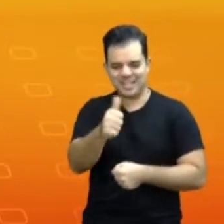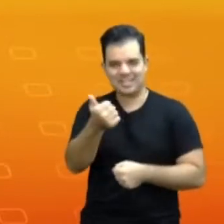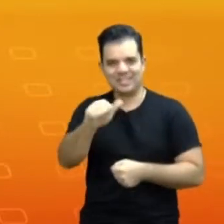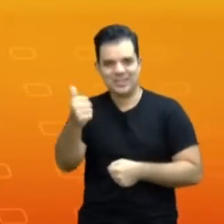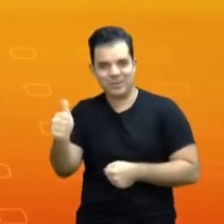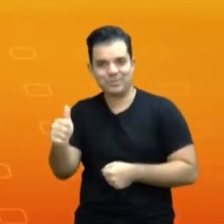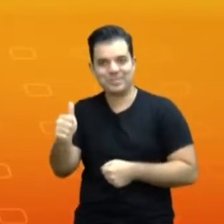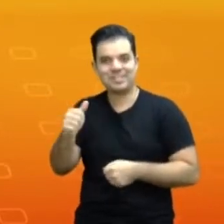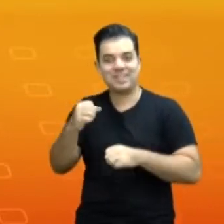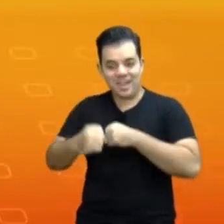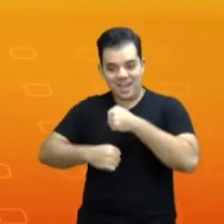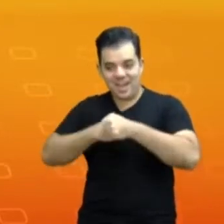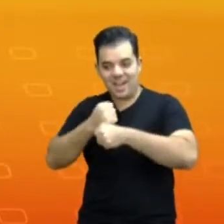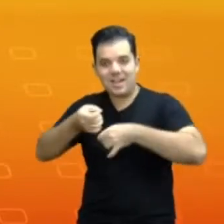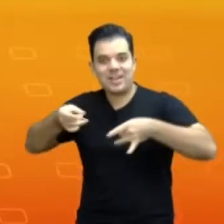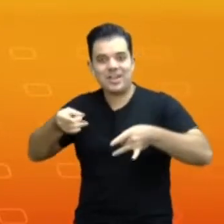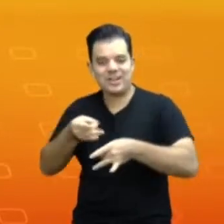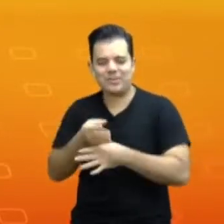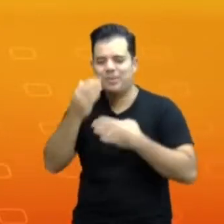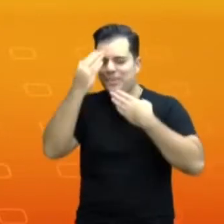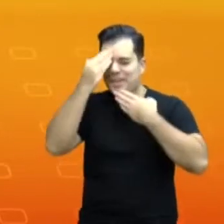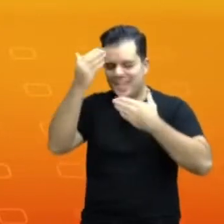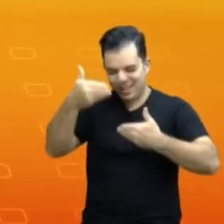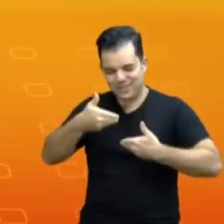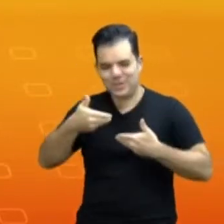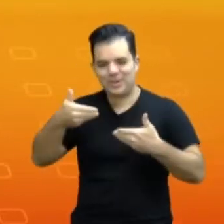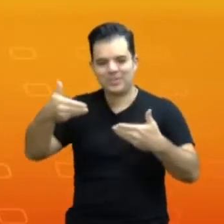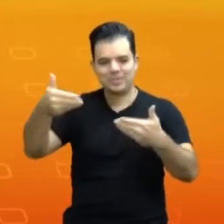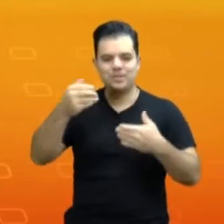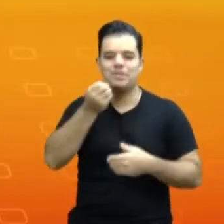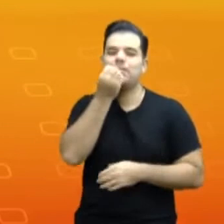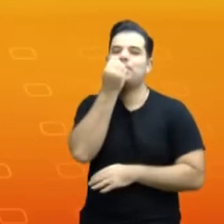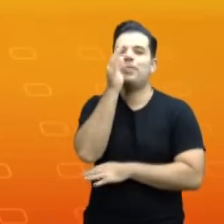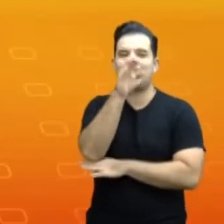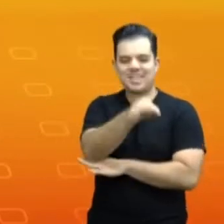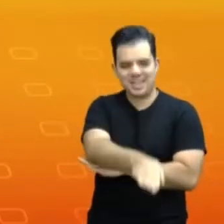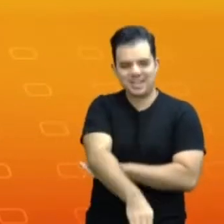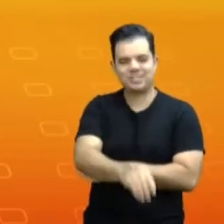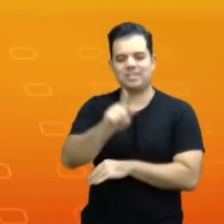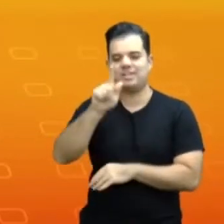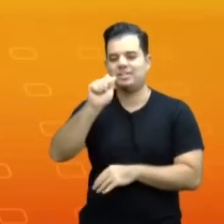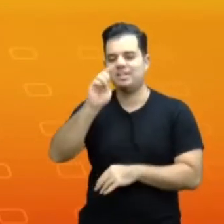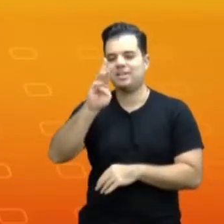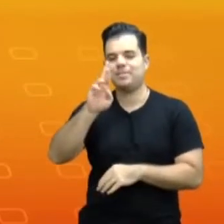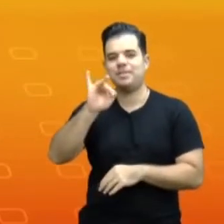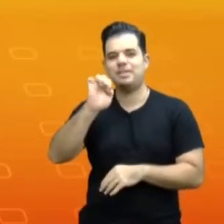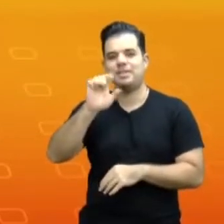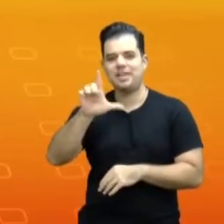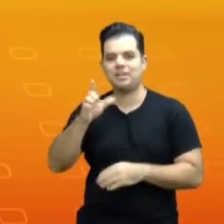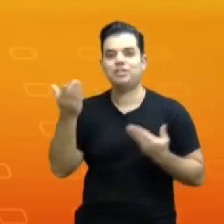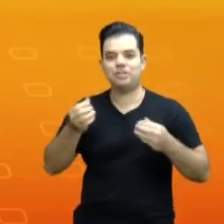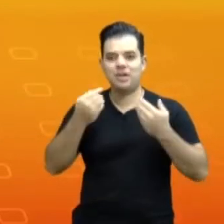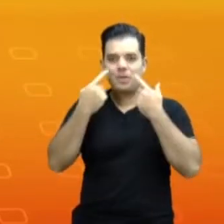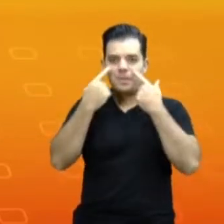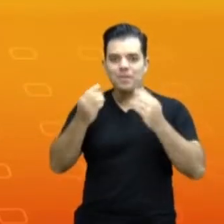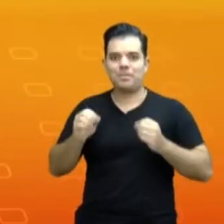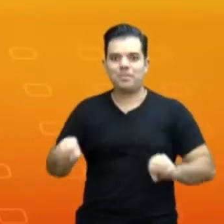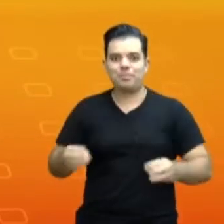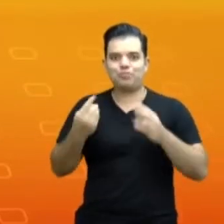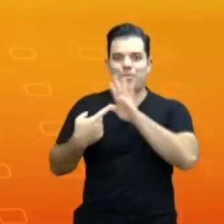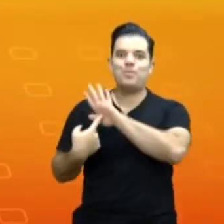obrigado por ter aceito o convite de conversar com a gente. Boa tarde, Gabriel. Já é uma apresentação